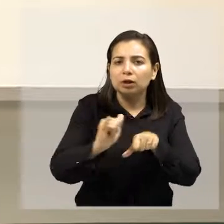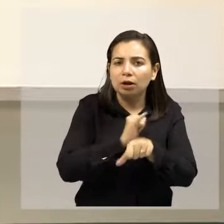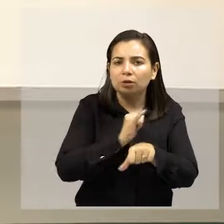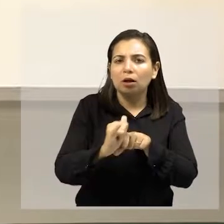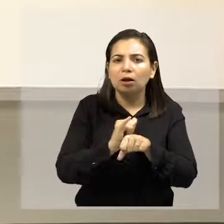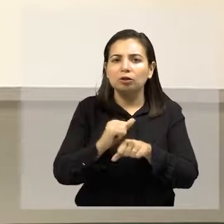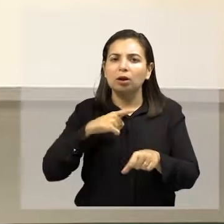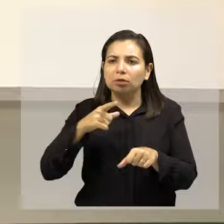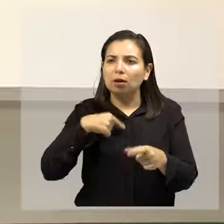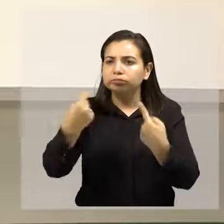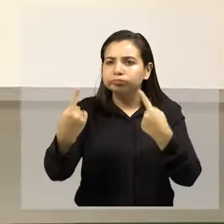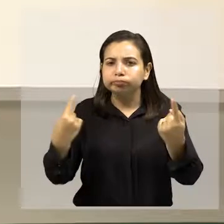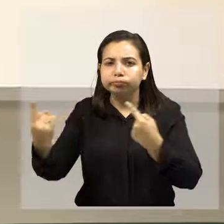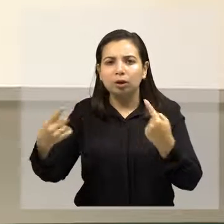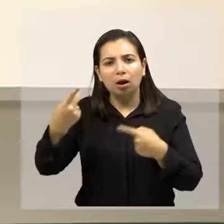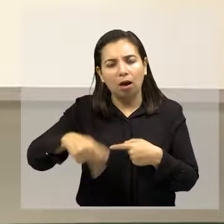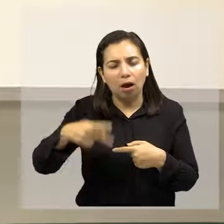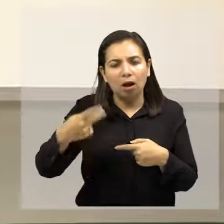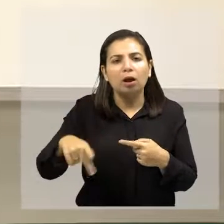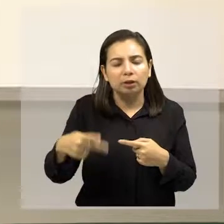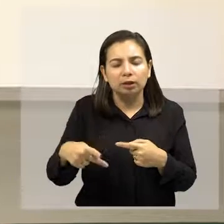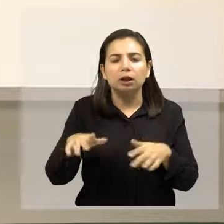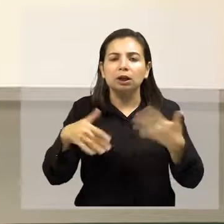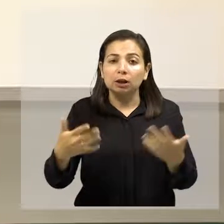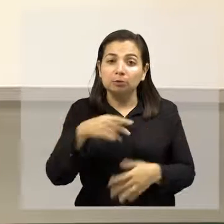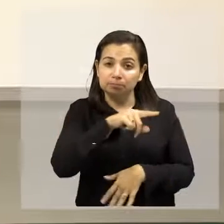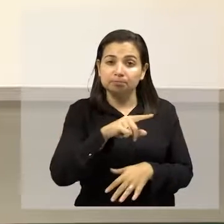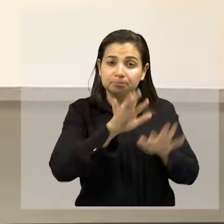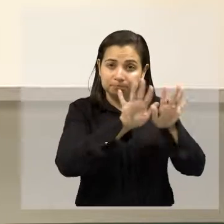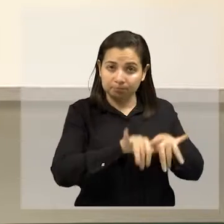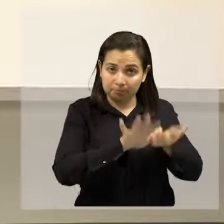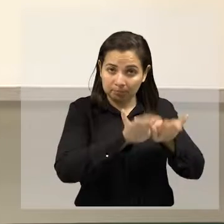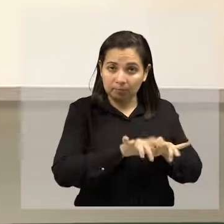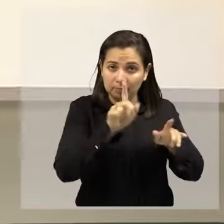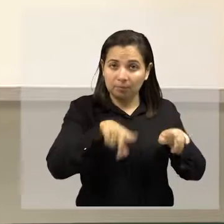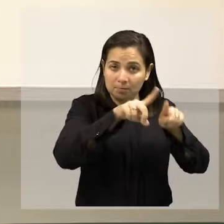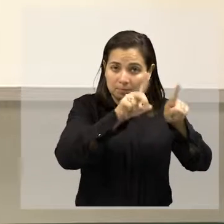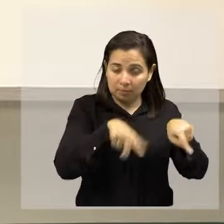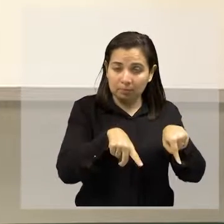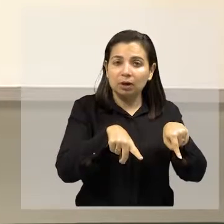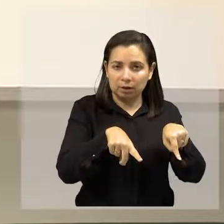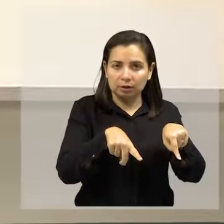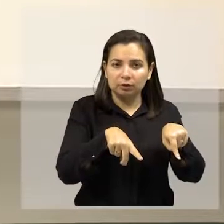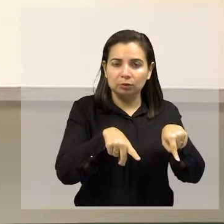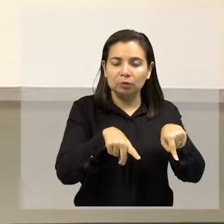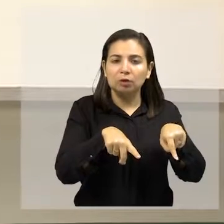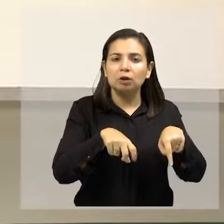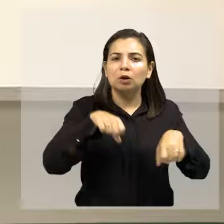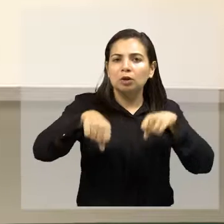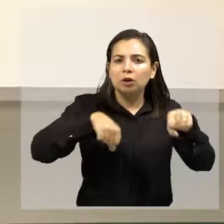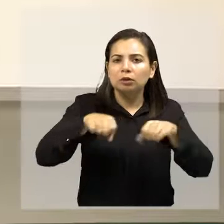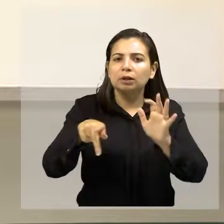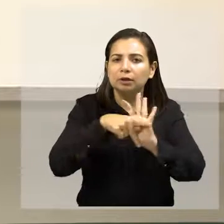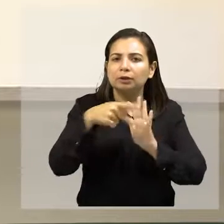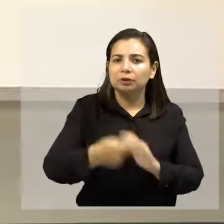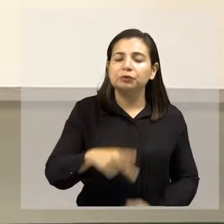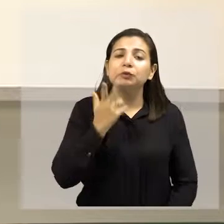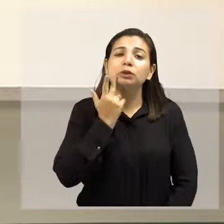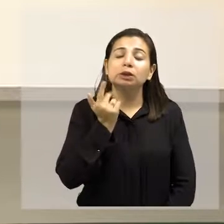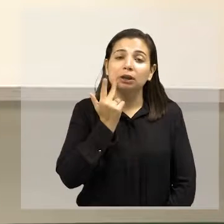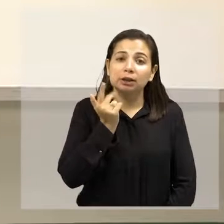Fortaleza. O vereador Evaldo Lima, vereador, o senhor foi relator do Plano Diretor Cicloviário Integrado de Fortaleza e